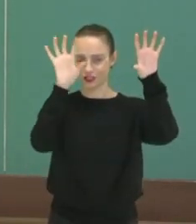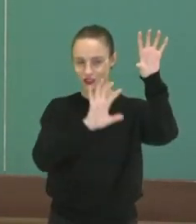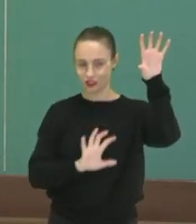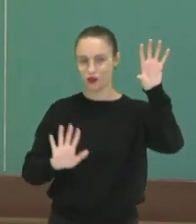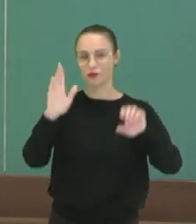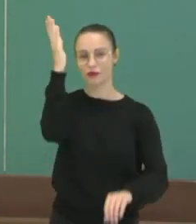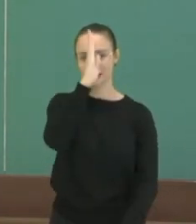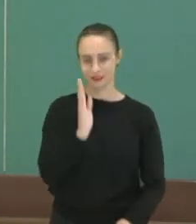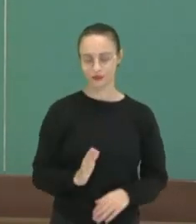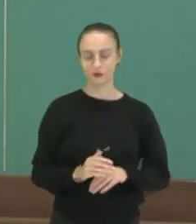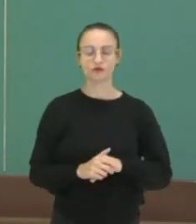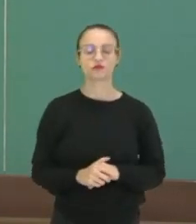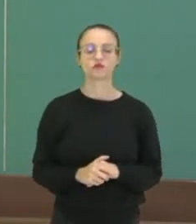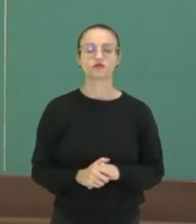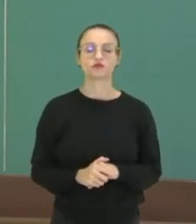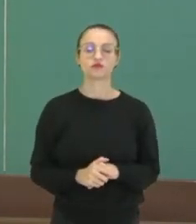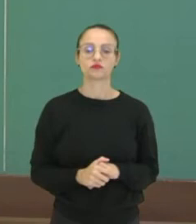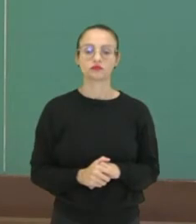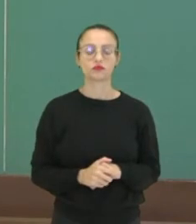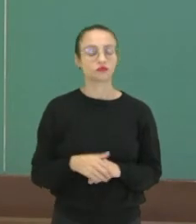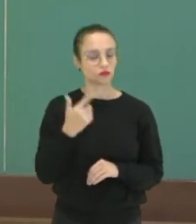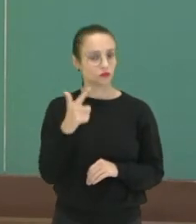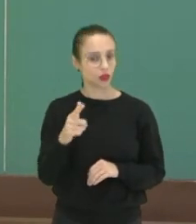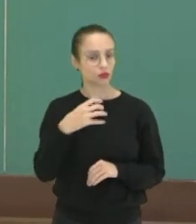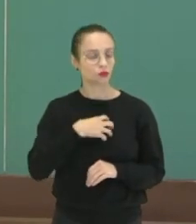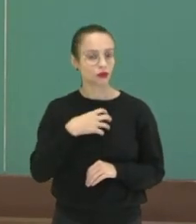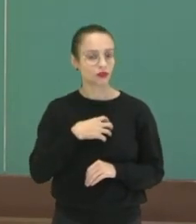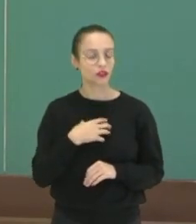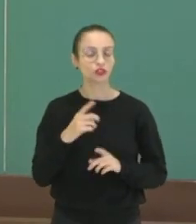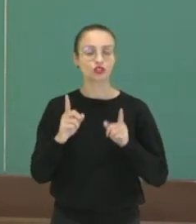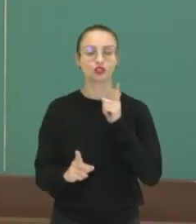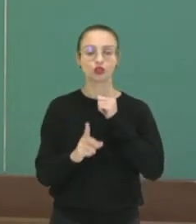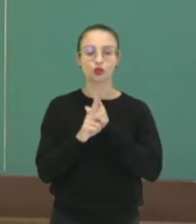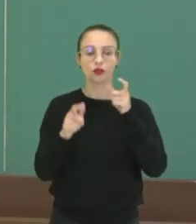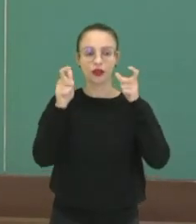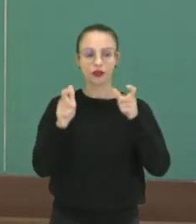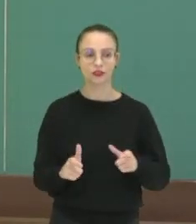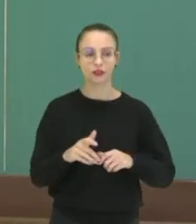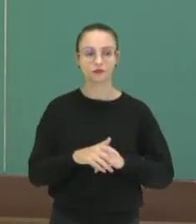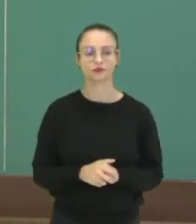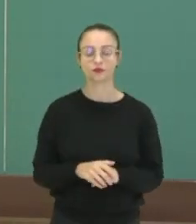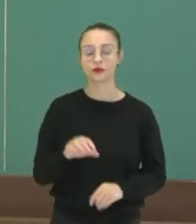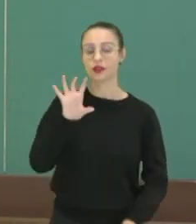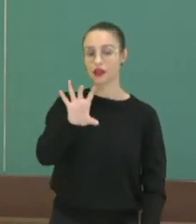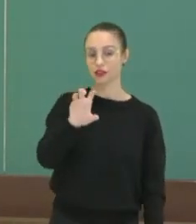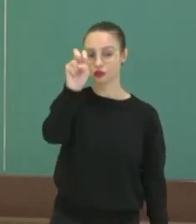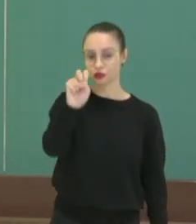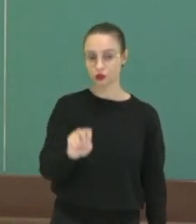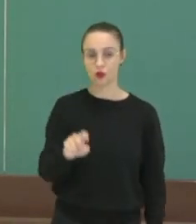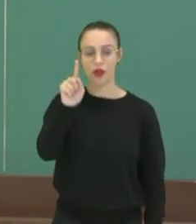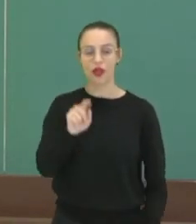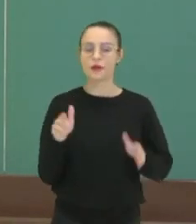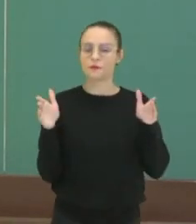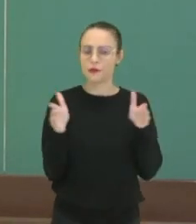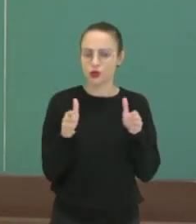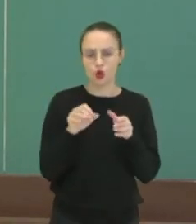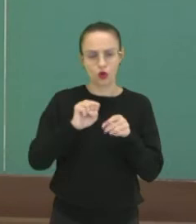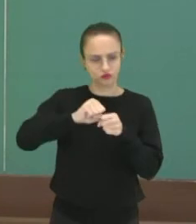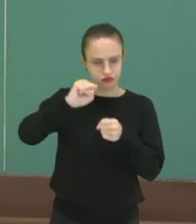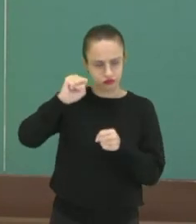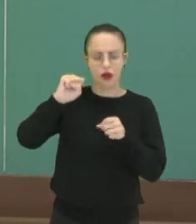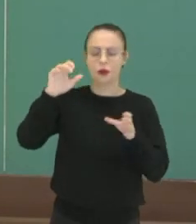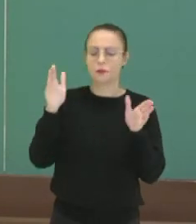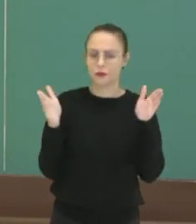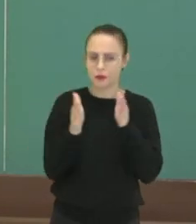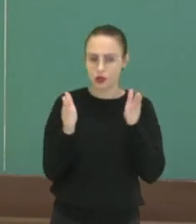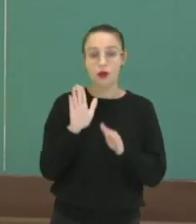brasileiras, certo? Então, mais uma maneira da gente localizar ali. A região sul é a menor em extensão territorial,